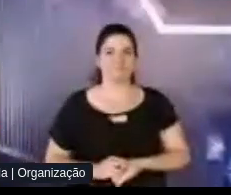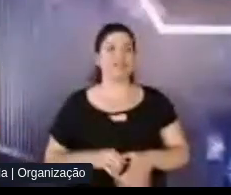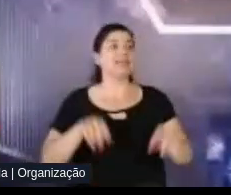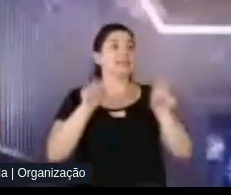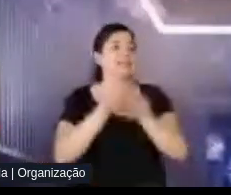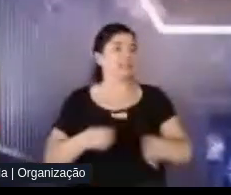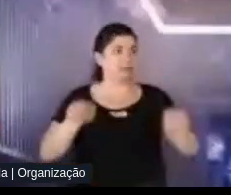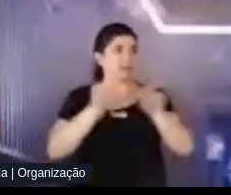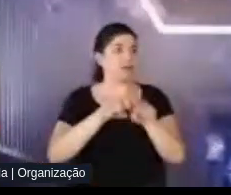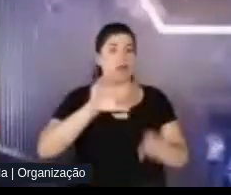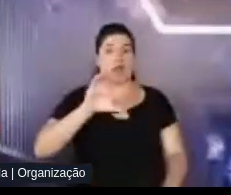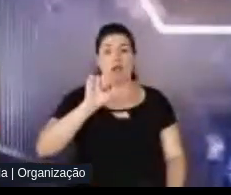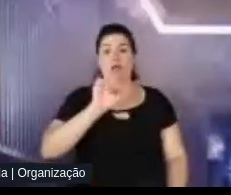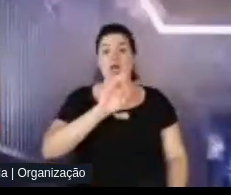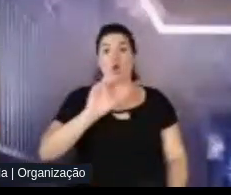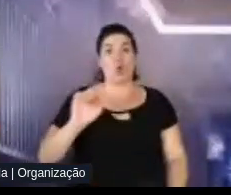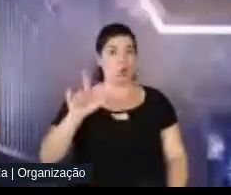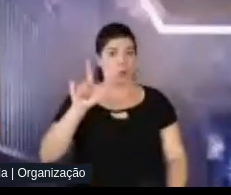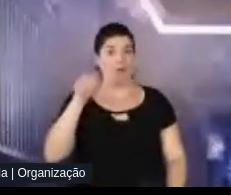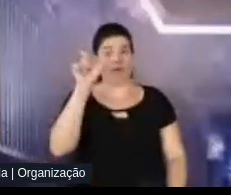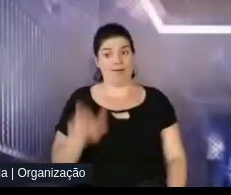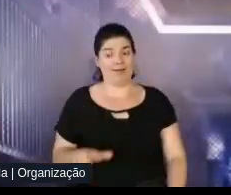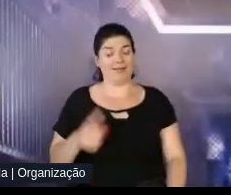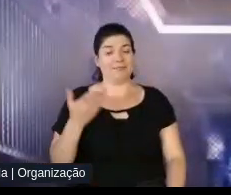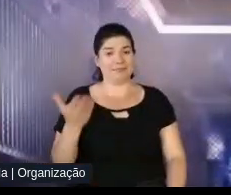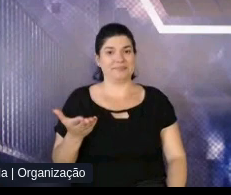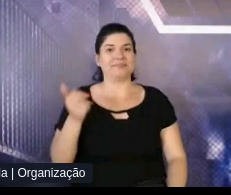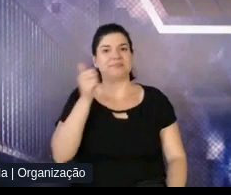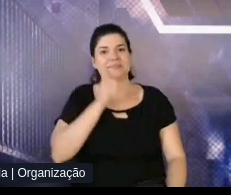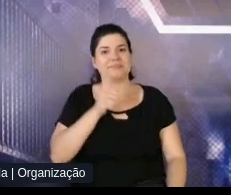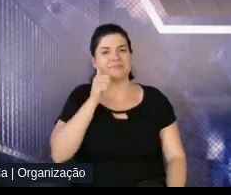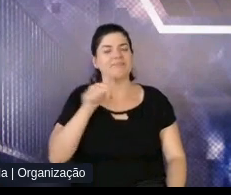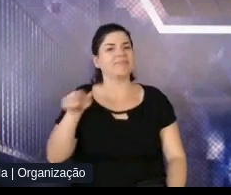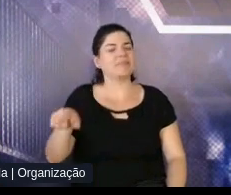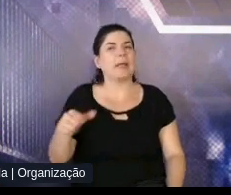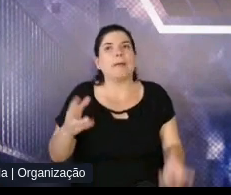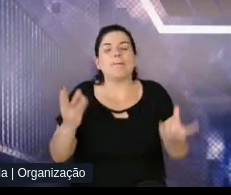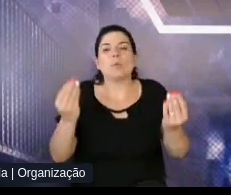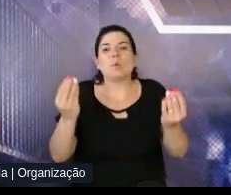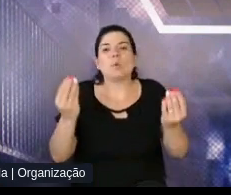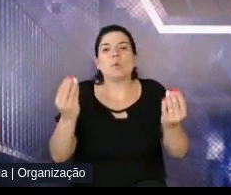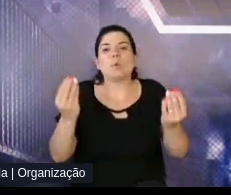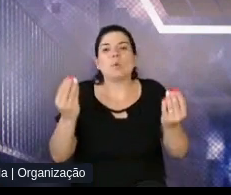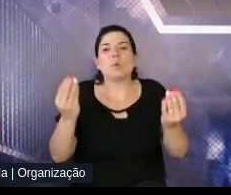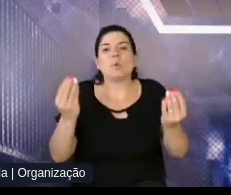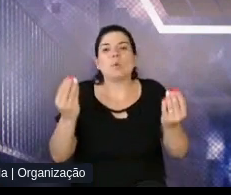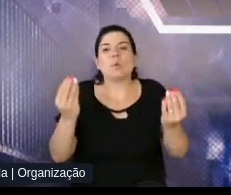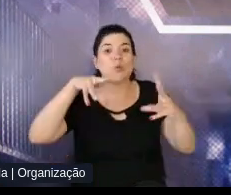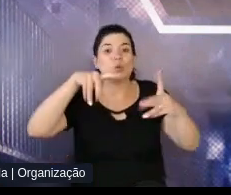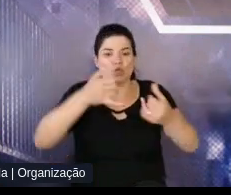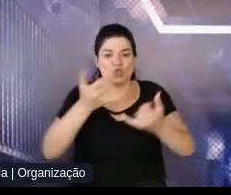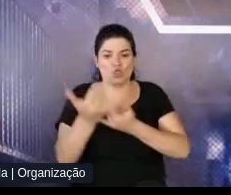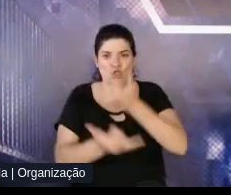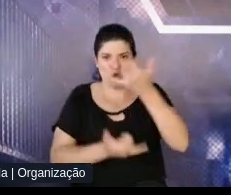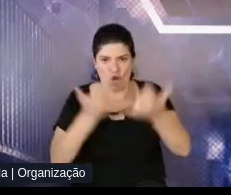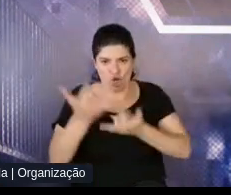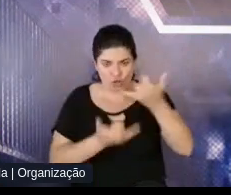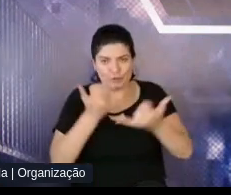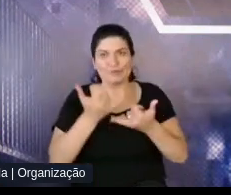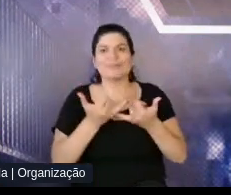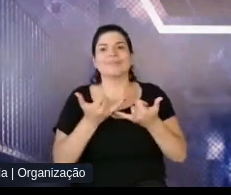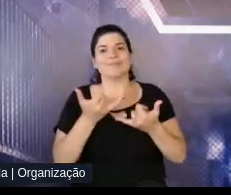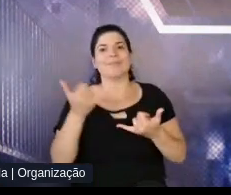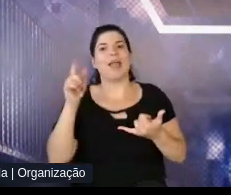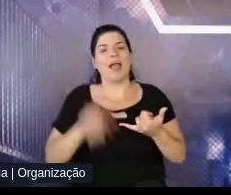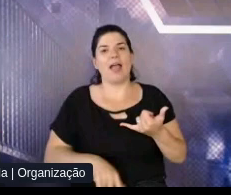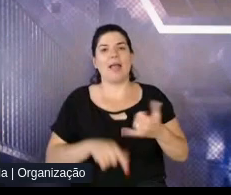Temos a Carol Schwan, que graças a ela, né, ela foi uma bastante importante no universo de jogos. E